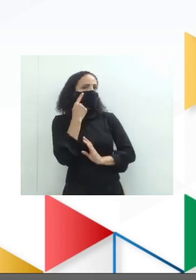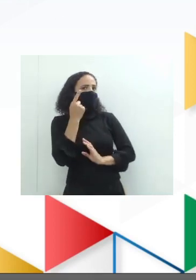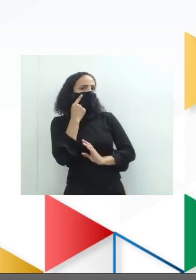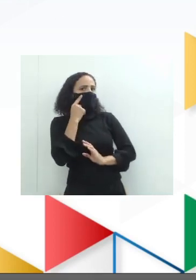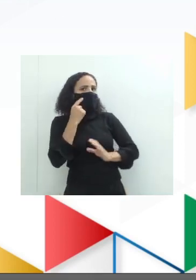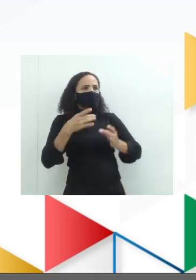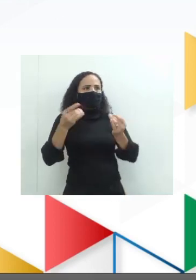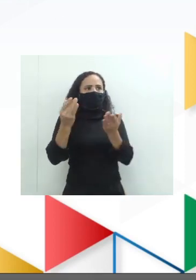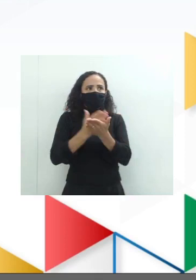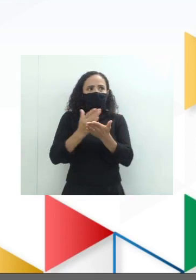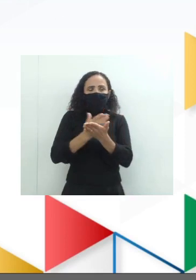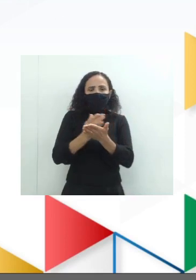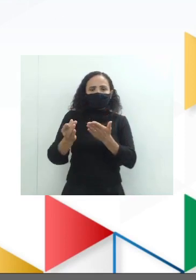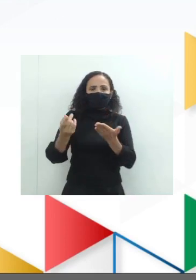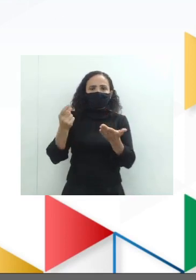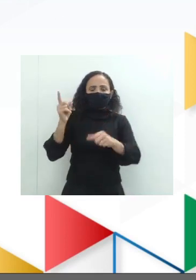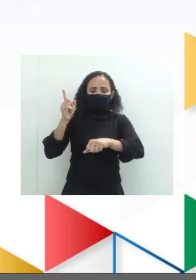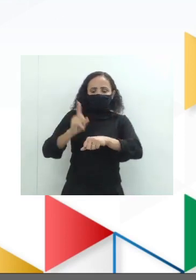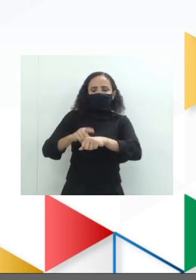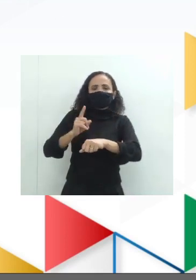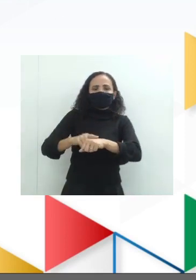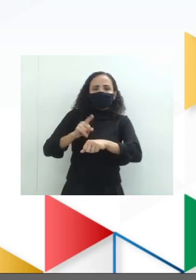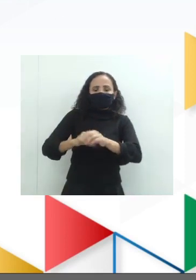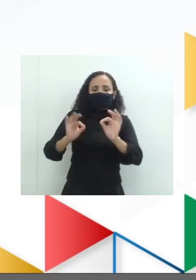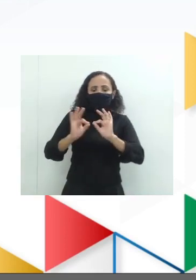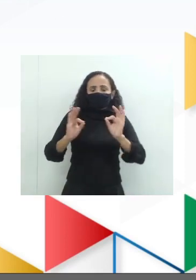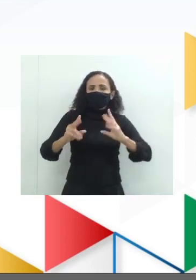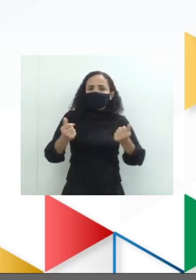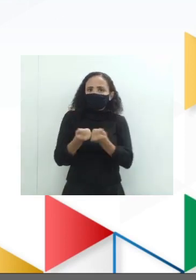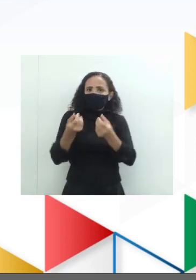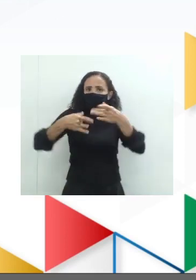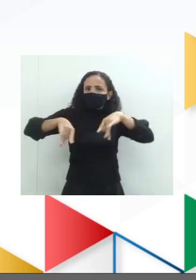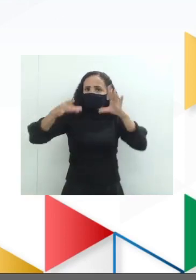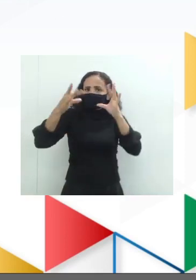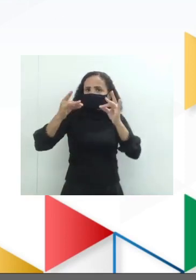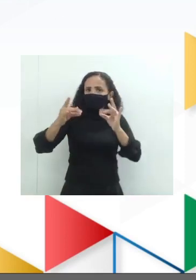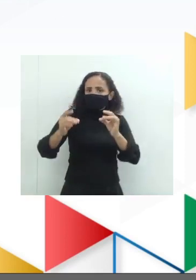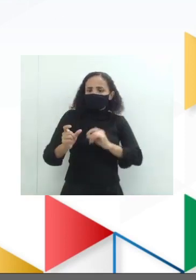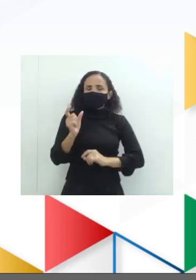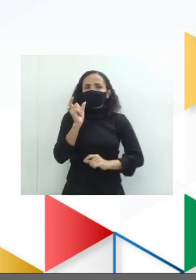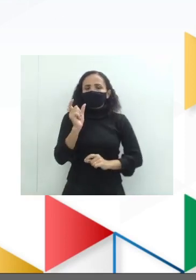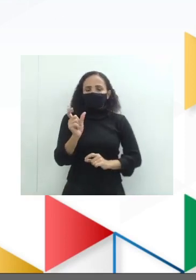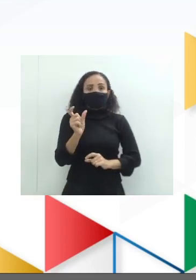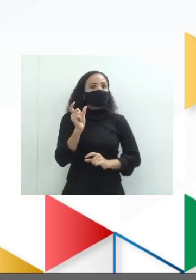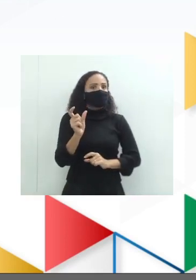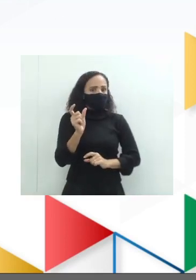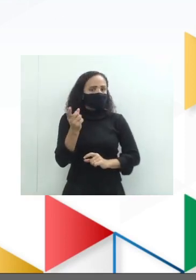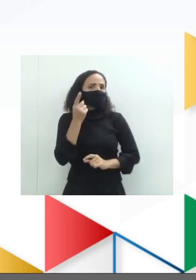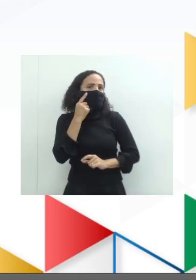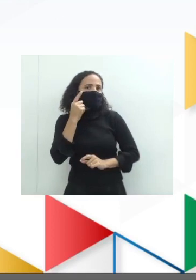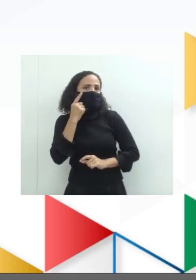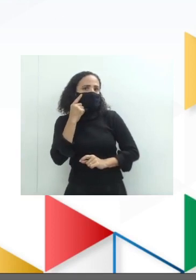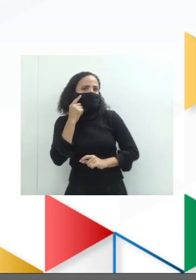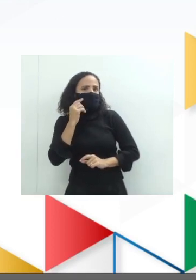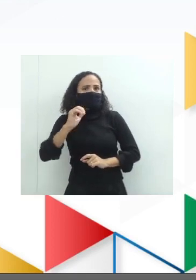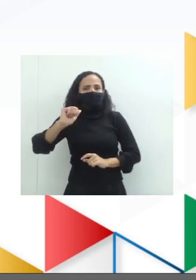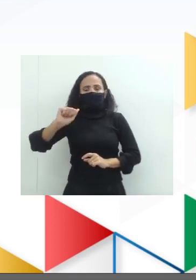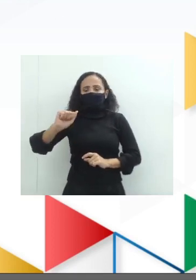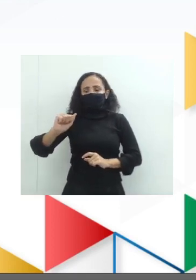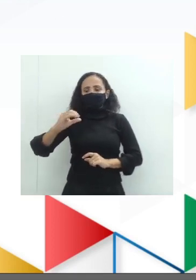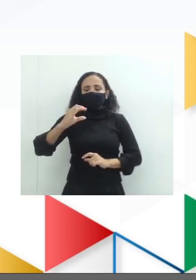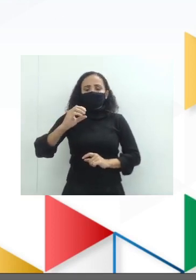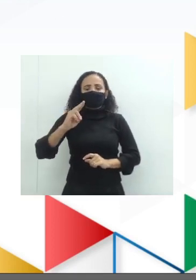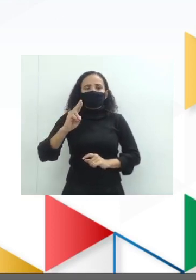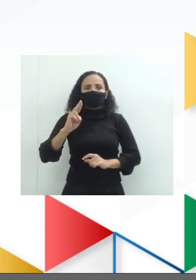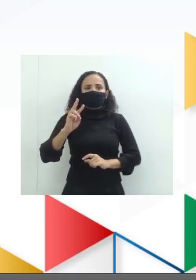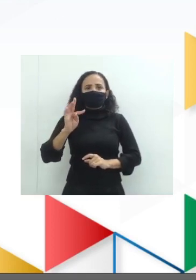bom? Vê aí então para mim essa nomenclatura, não esquece, tá? Que é acutângulo quando